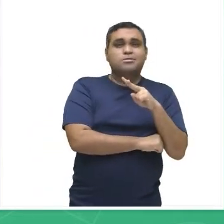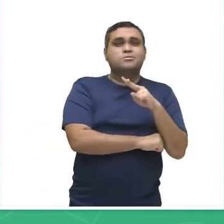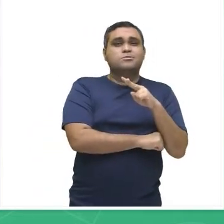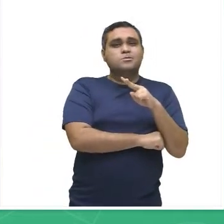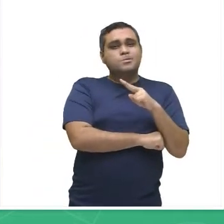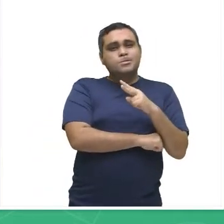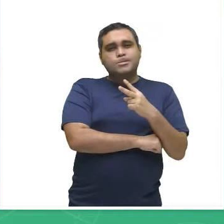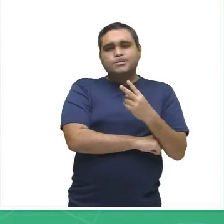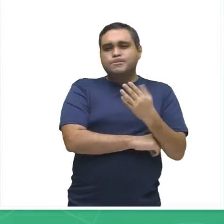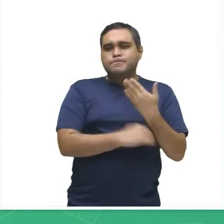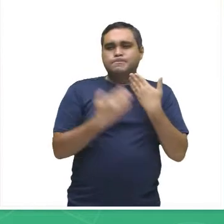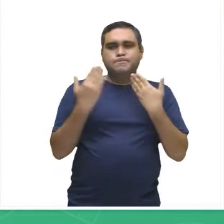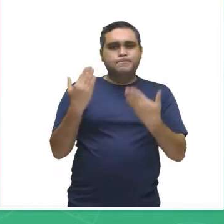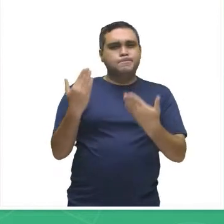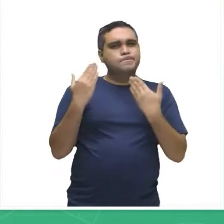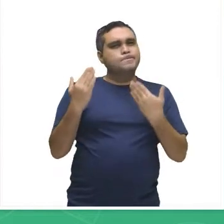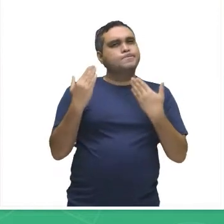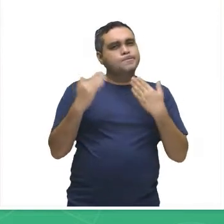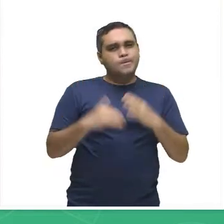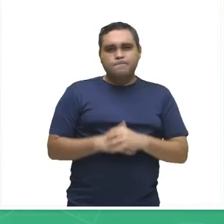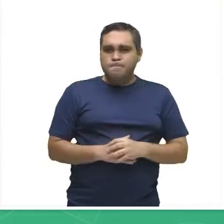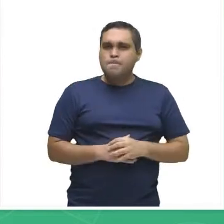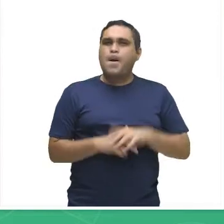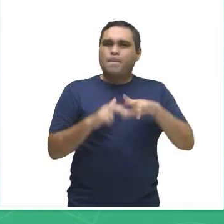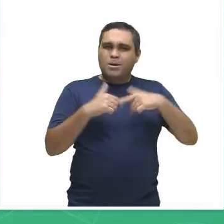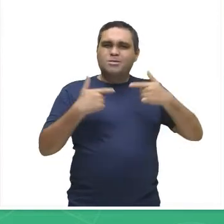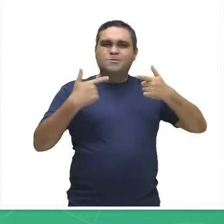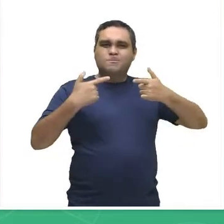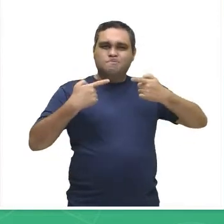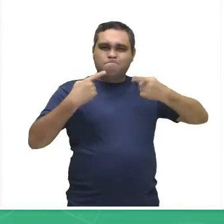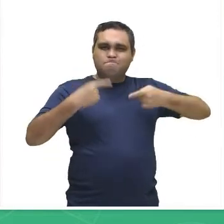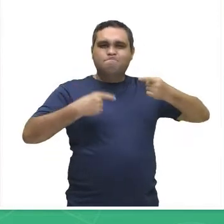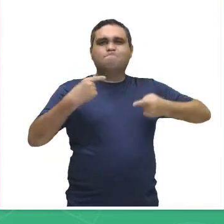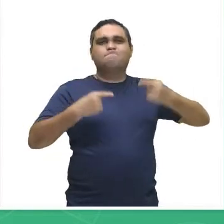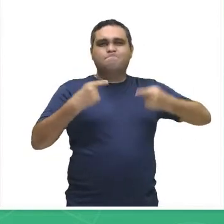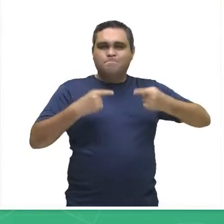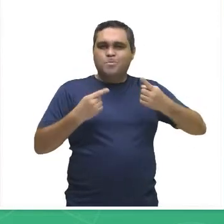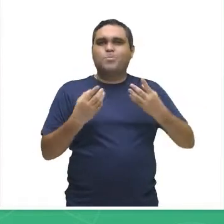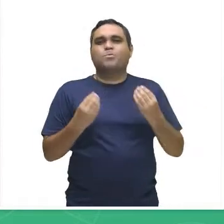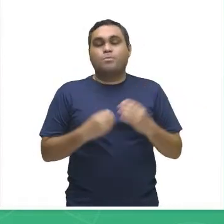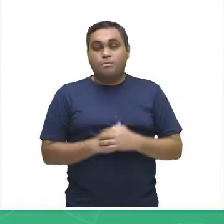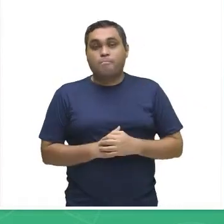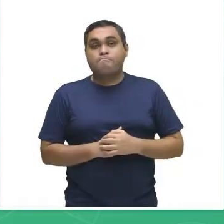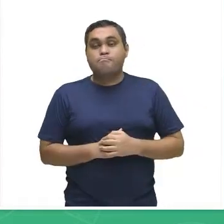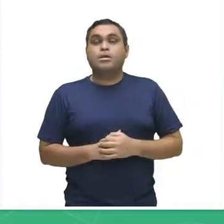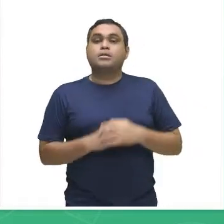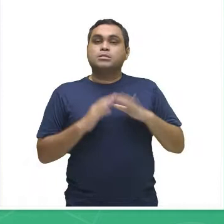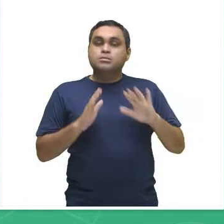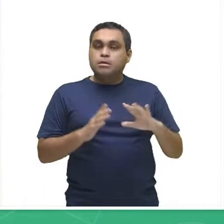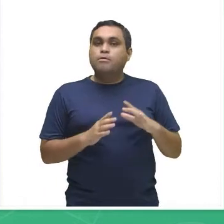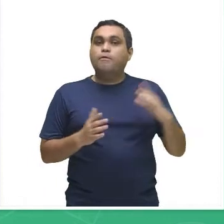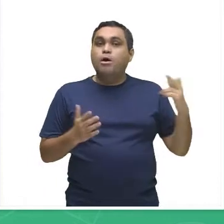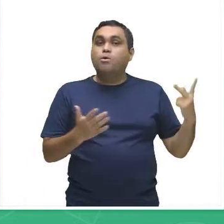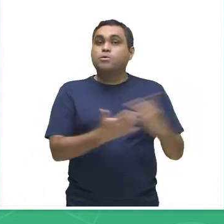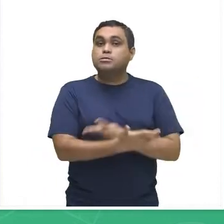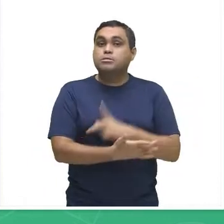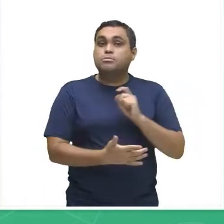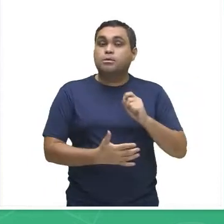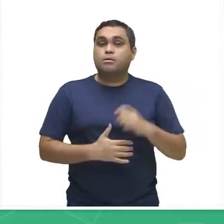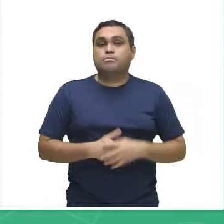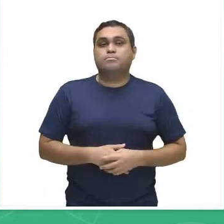ali históricos de Atenas. Aí o que vai acontecer? A gente vai ter